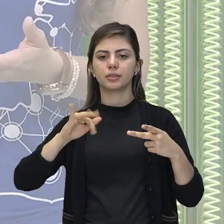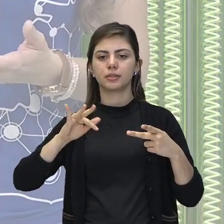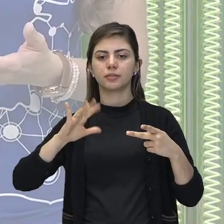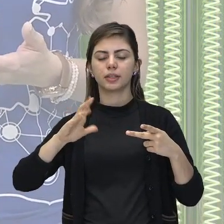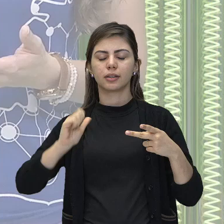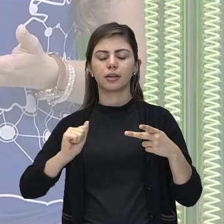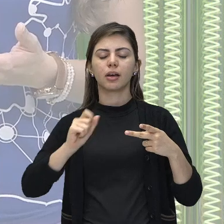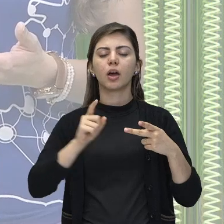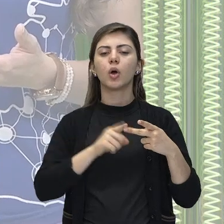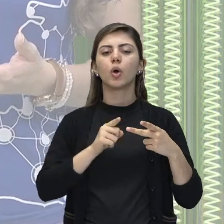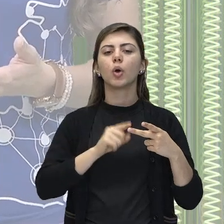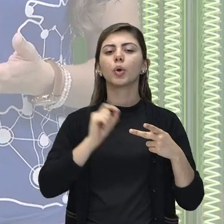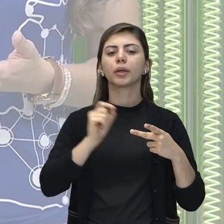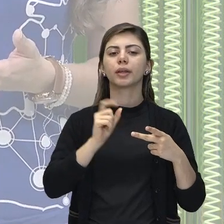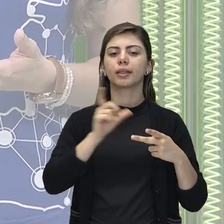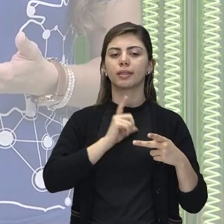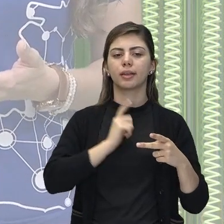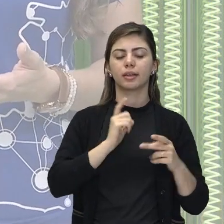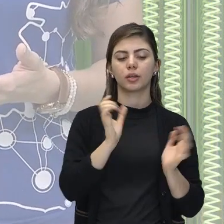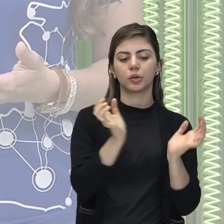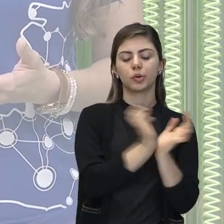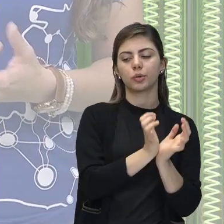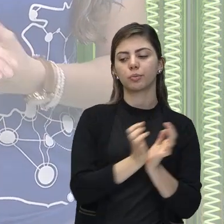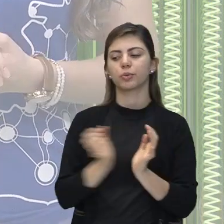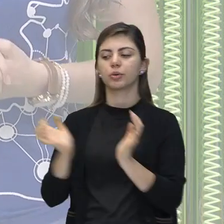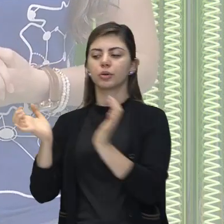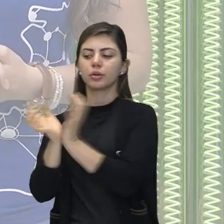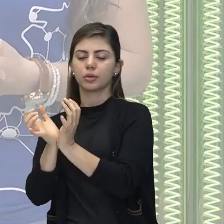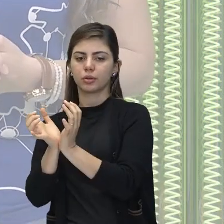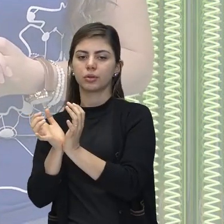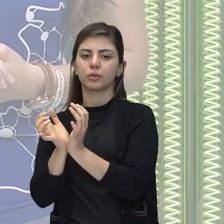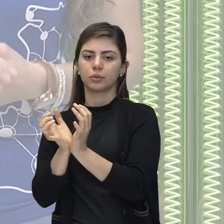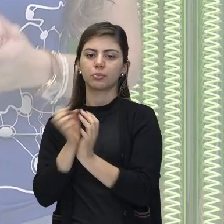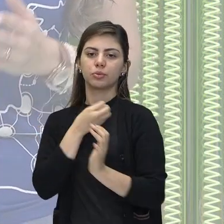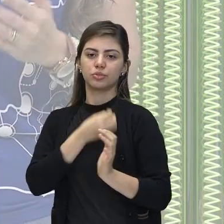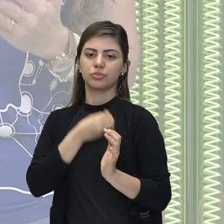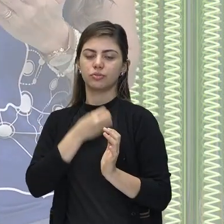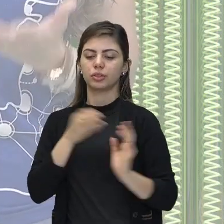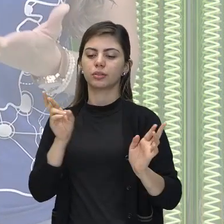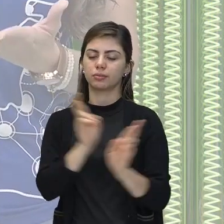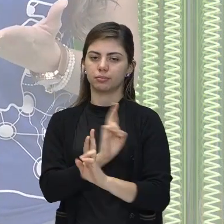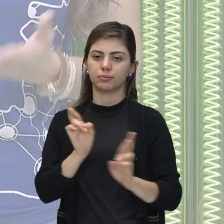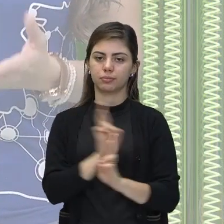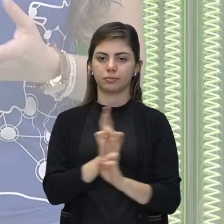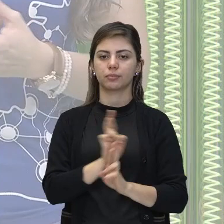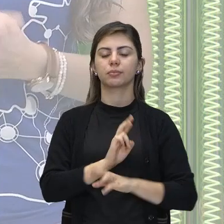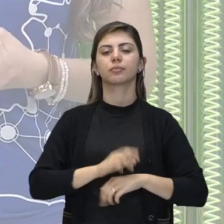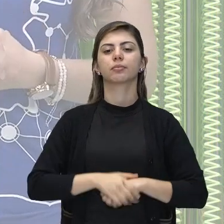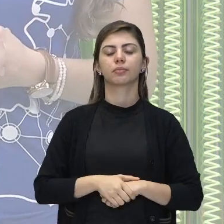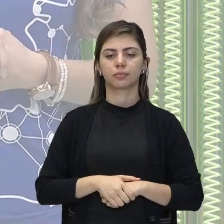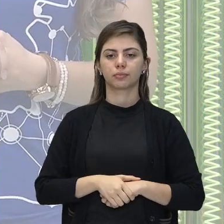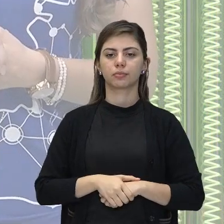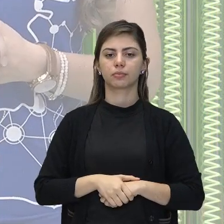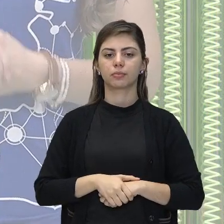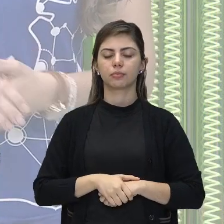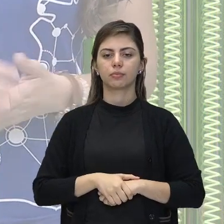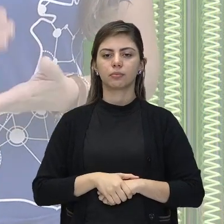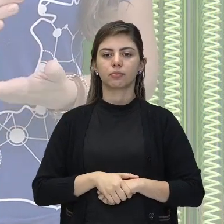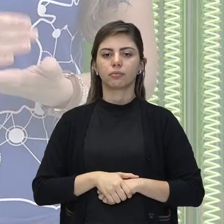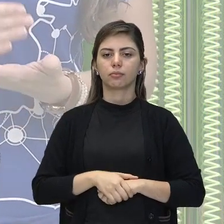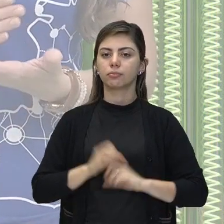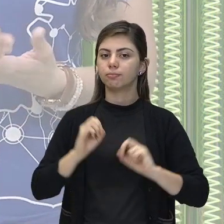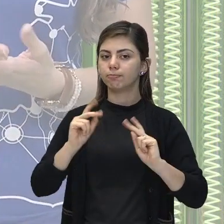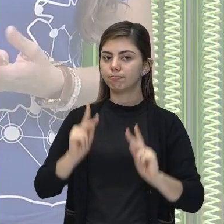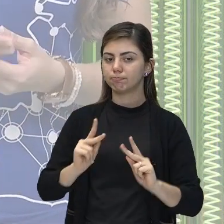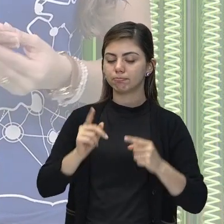interespecíficas, já são relações que ocorrem com indivíduos de espécies diferentes, tá?